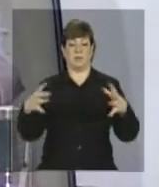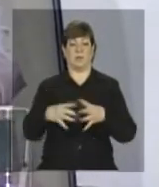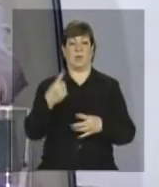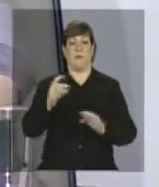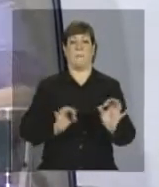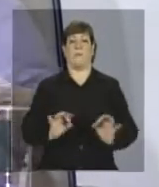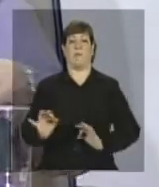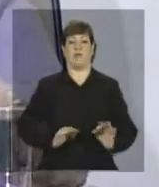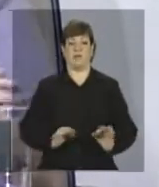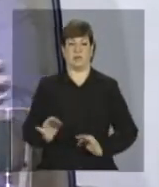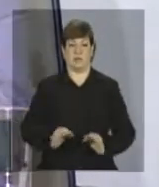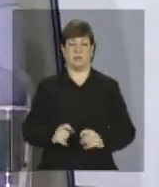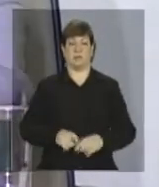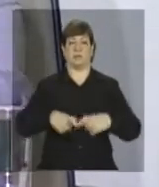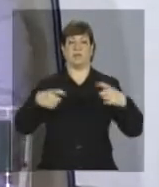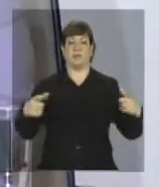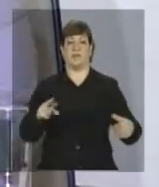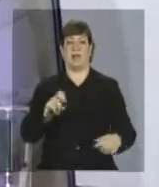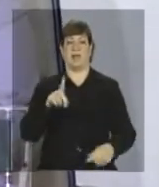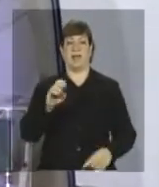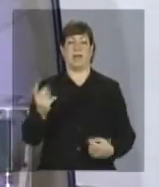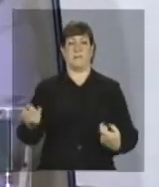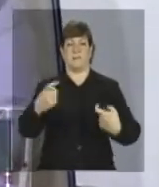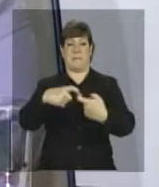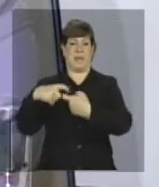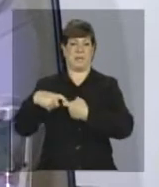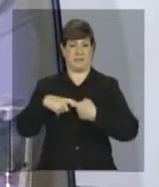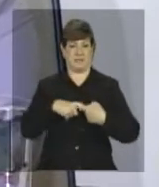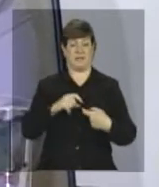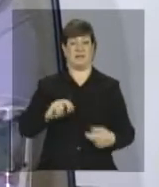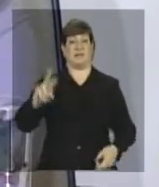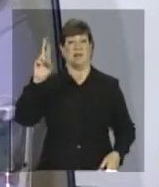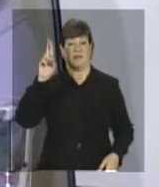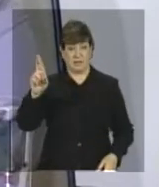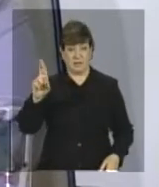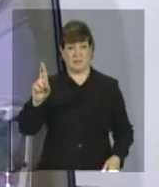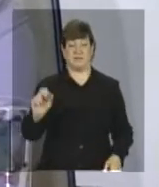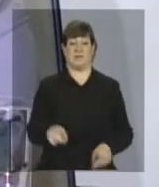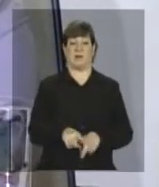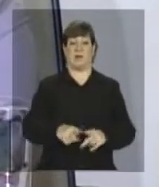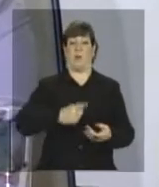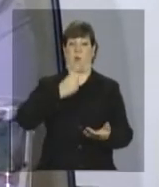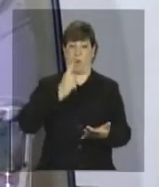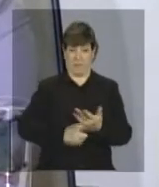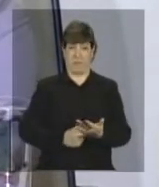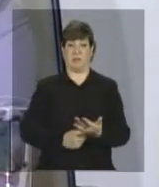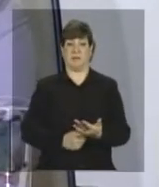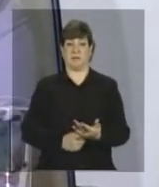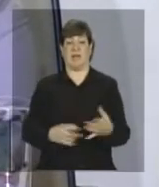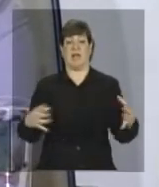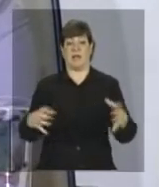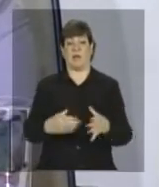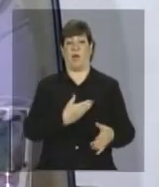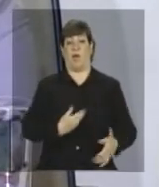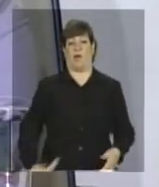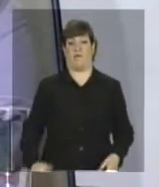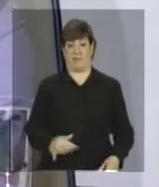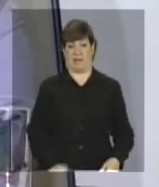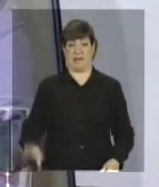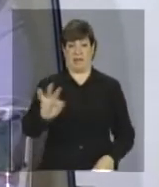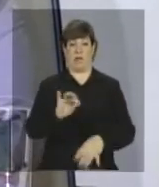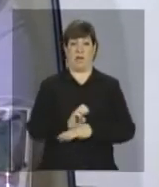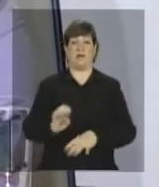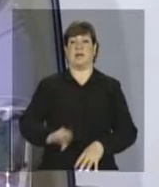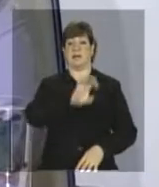projeto que amplia a rede de parcerias, responsabilidades e compromissos entre o governo federal e os